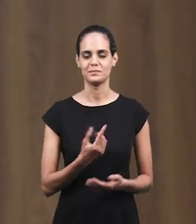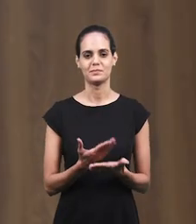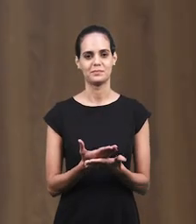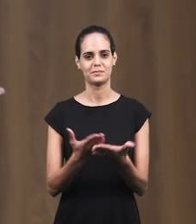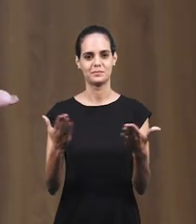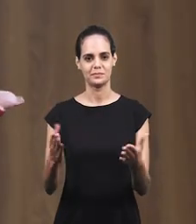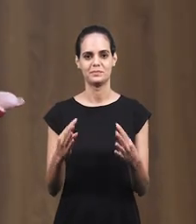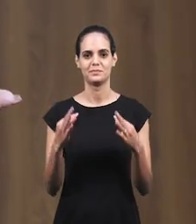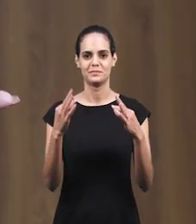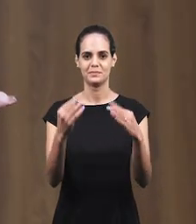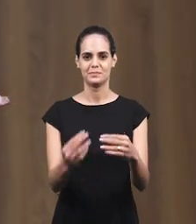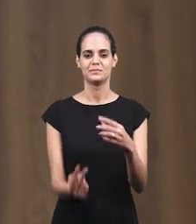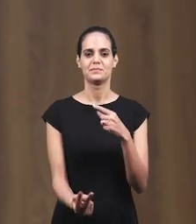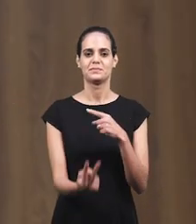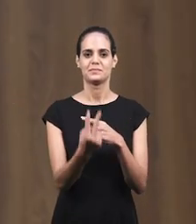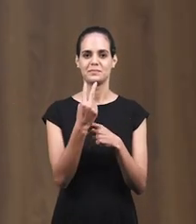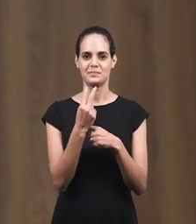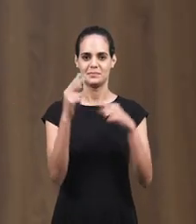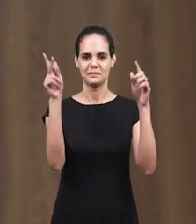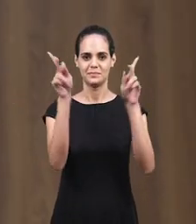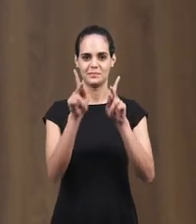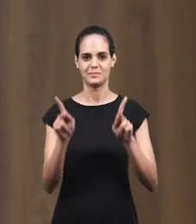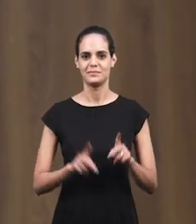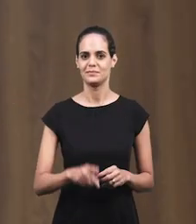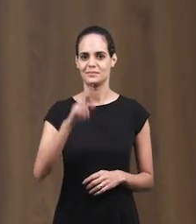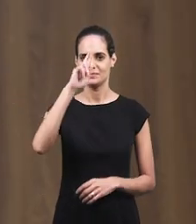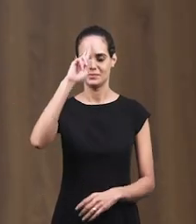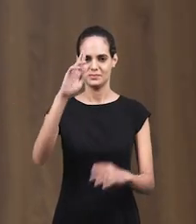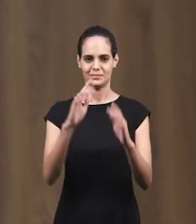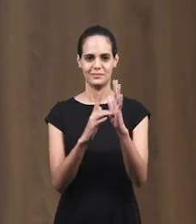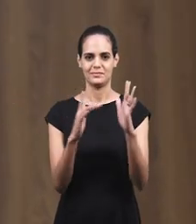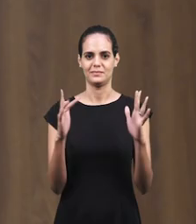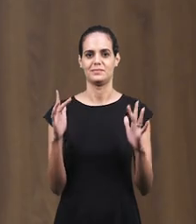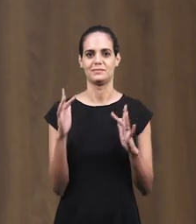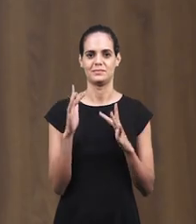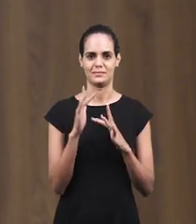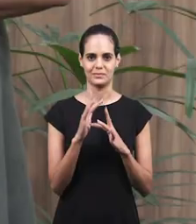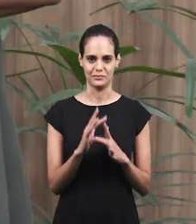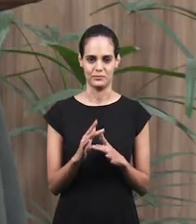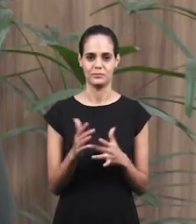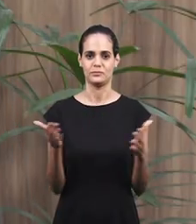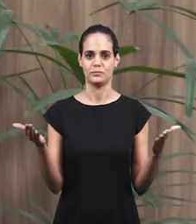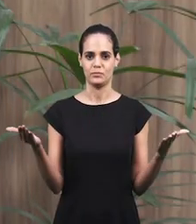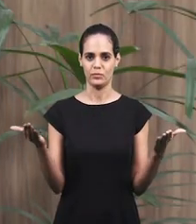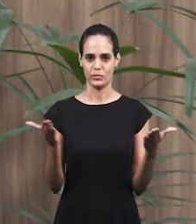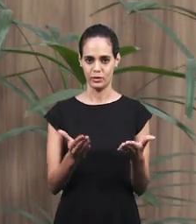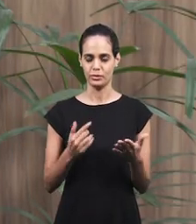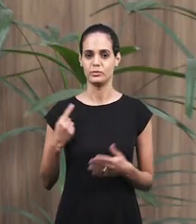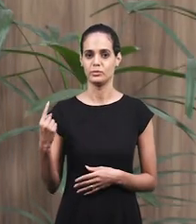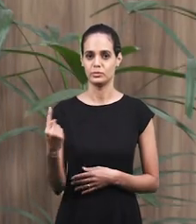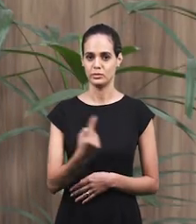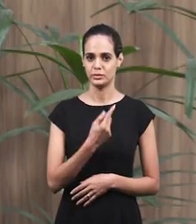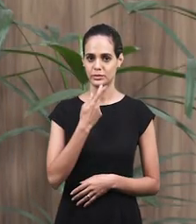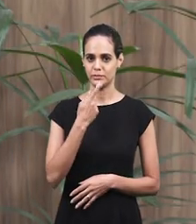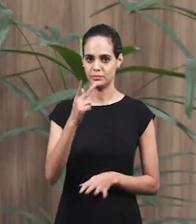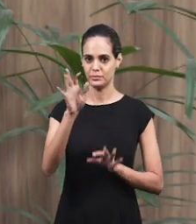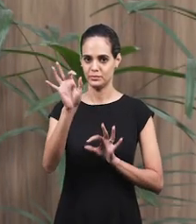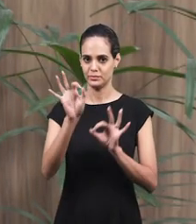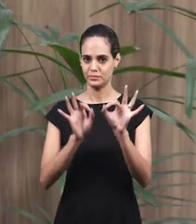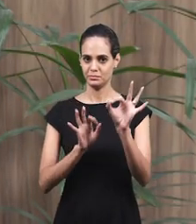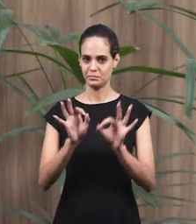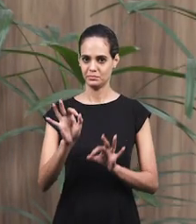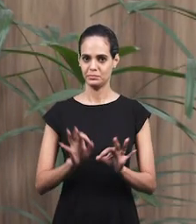Nós cumprimentamos a todos que nos assistem com a paz do Senhor Jesus. Nesse episódio em que estamos